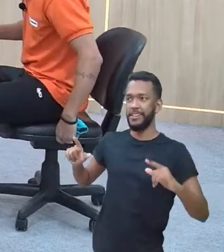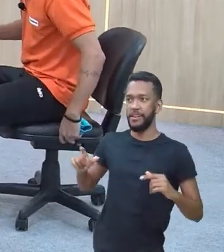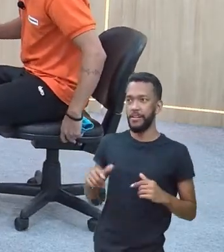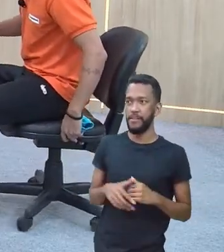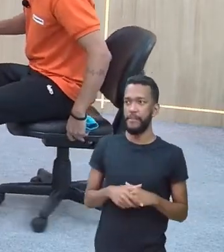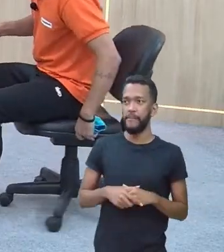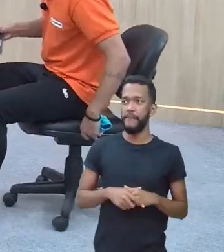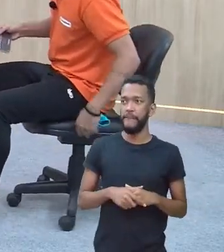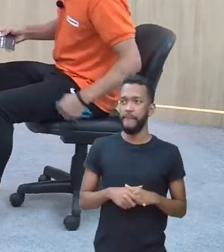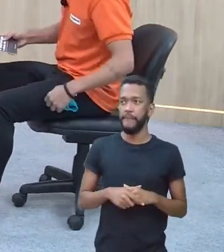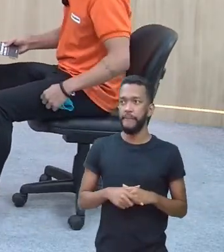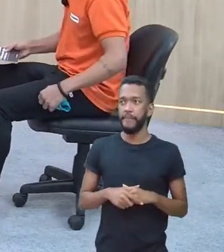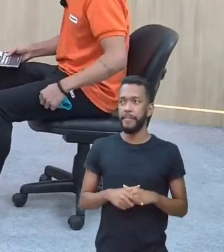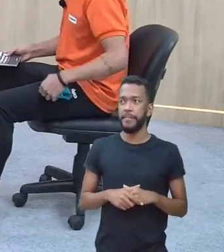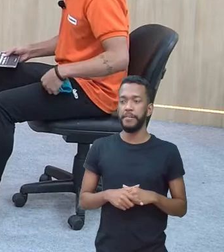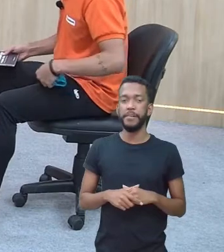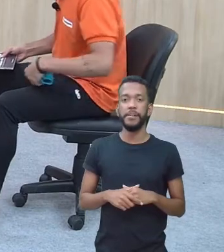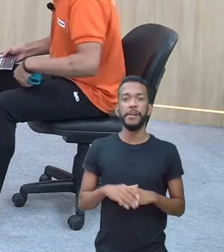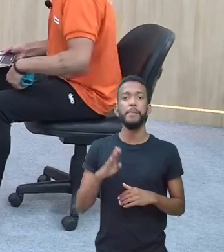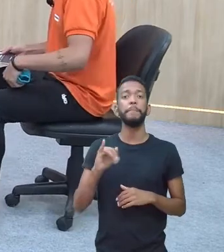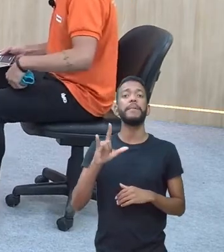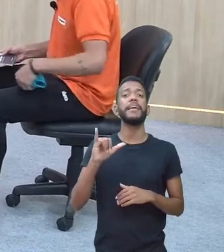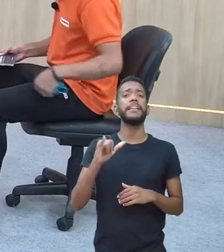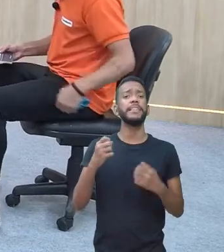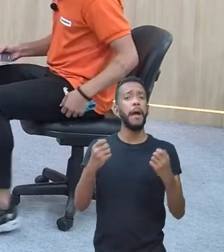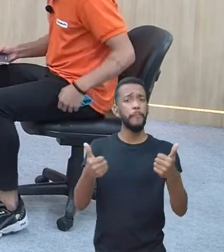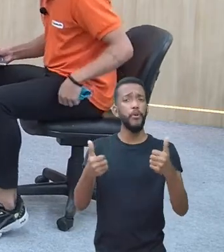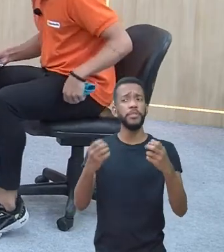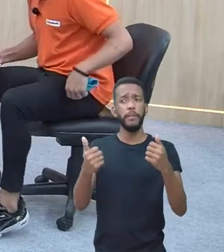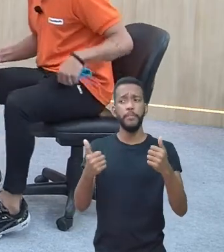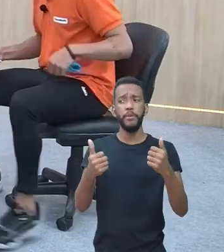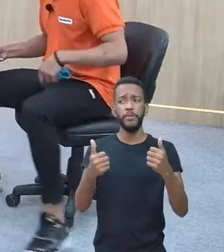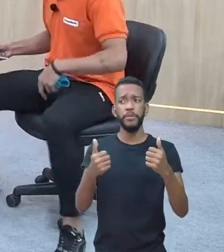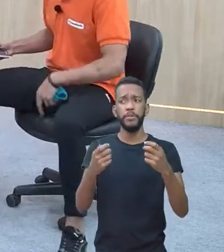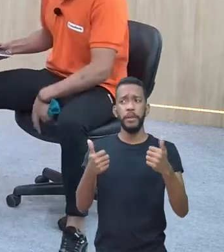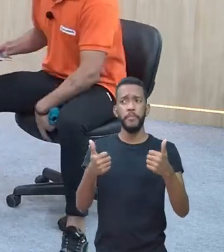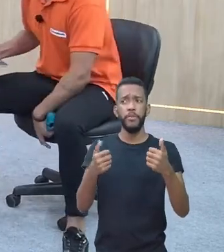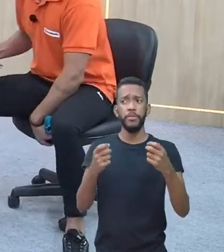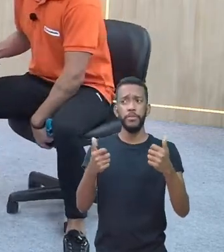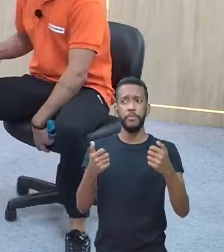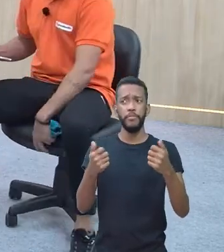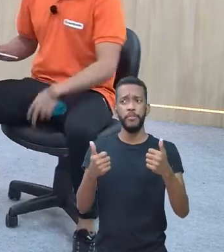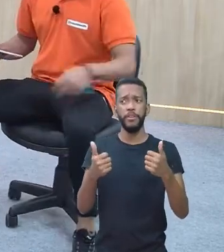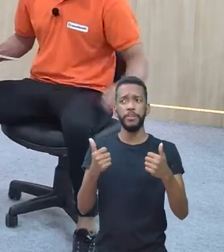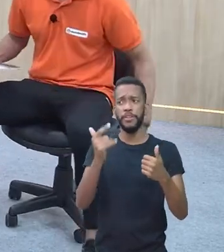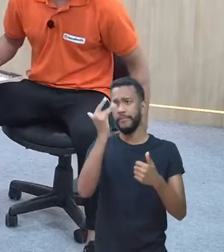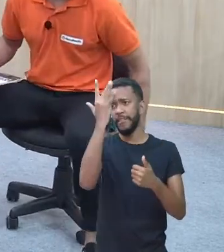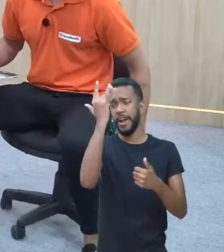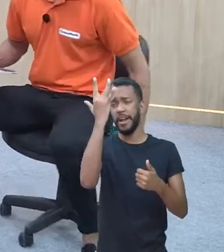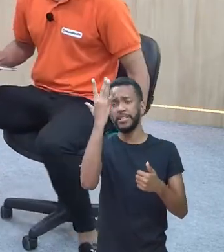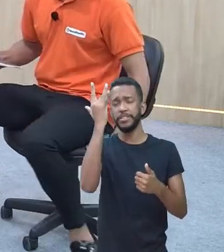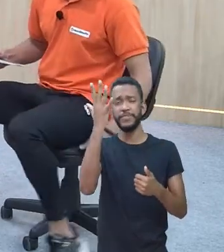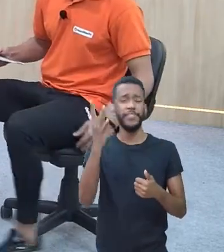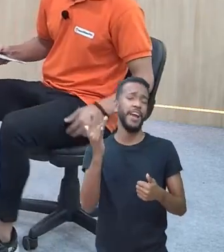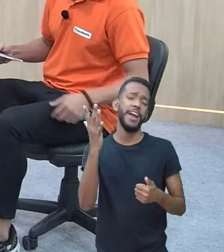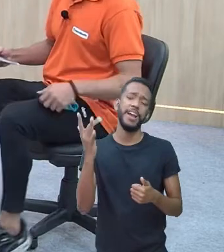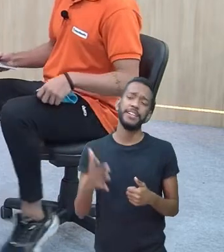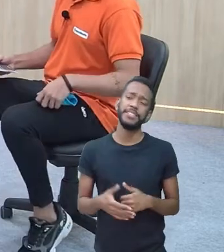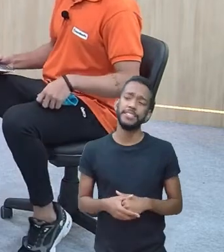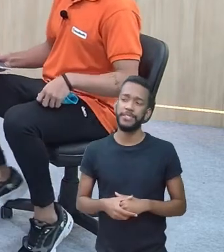Aqui? Será que foi? Aí tá bom, Billy? Dá Mais pra ok. cá. Aqui fica fácil.